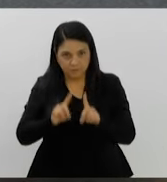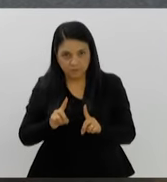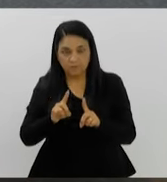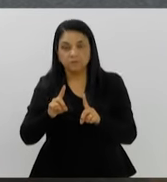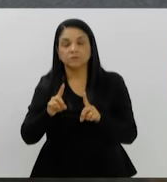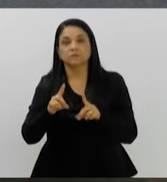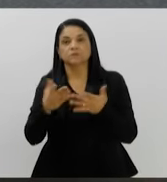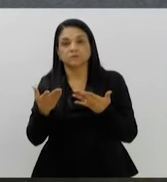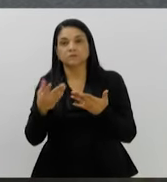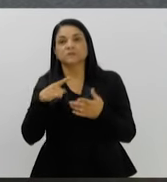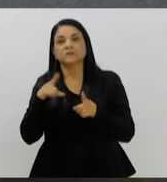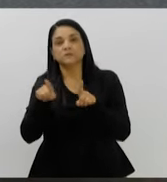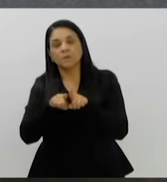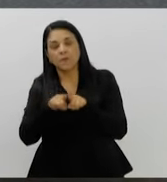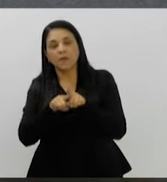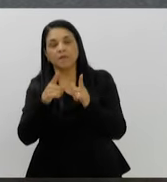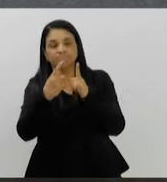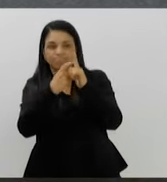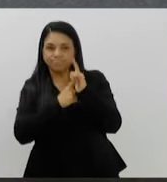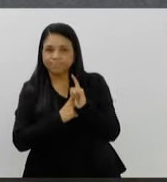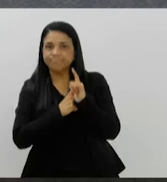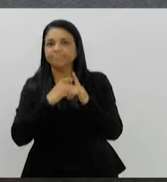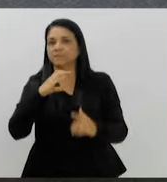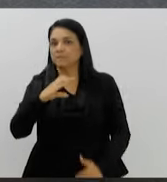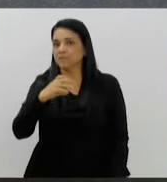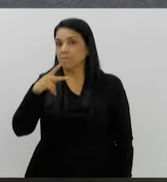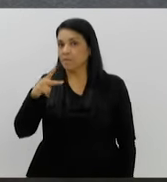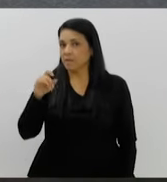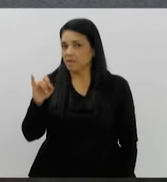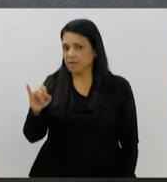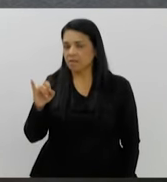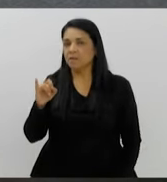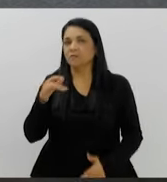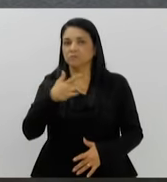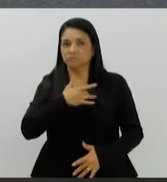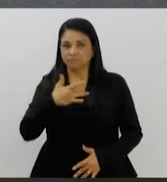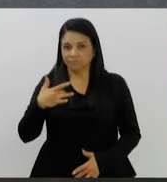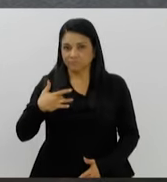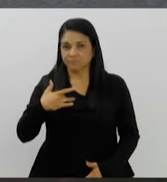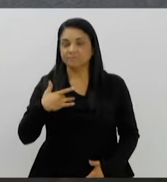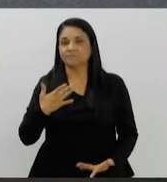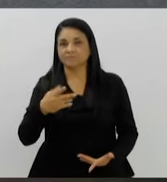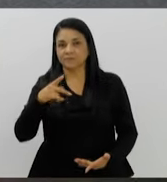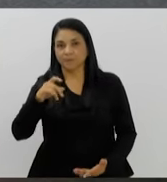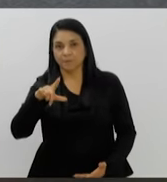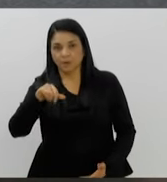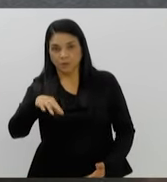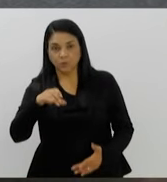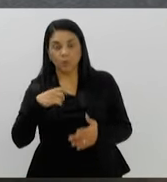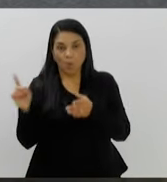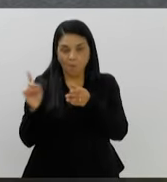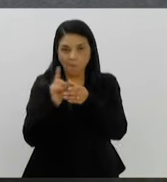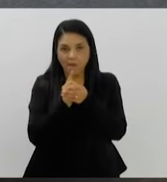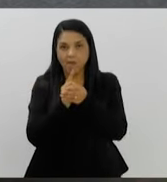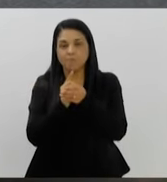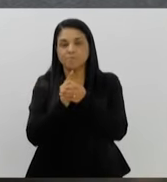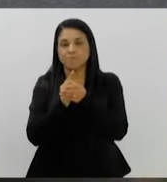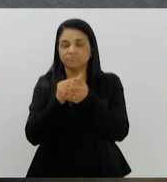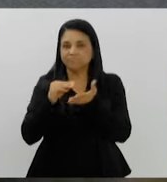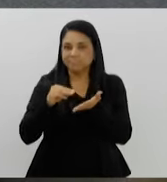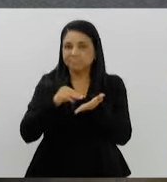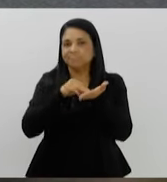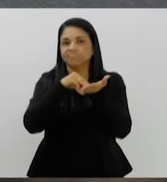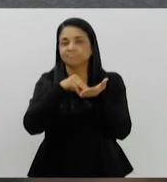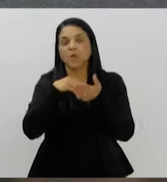essa suspensão da CPI e dos planos de saúde eu sou membro dessa CPI acompanhei e uma